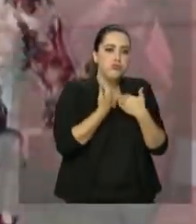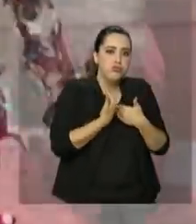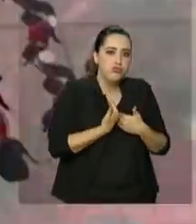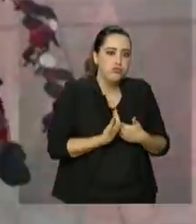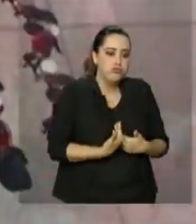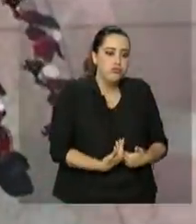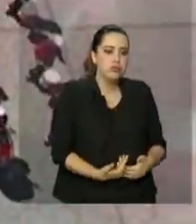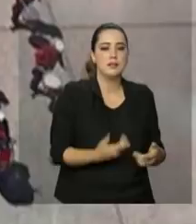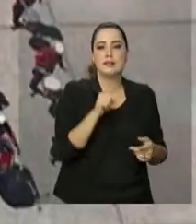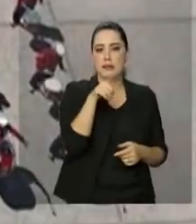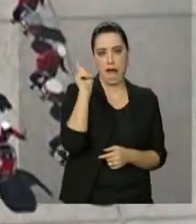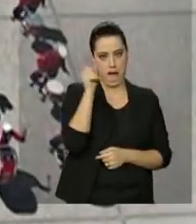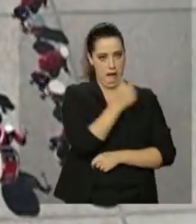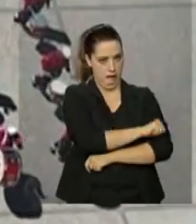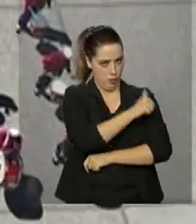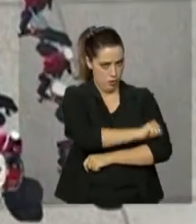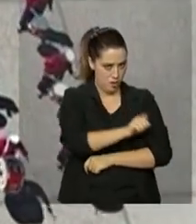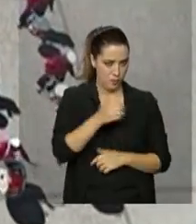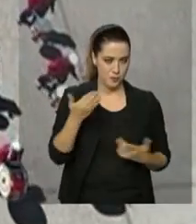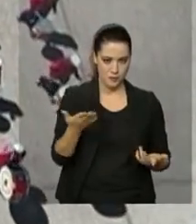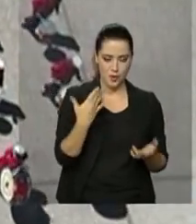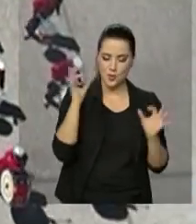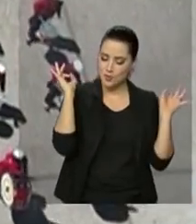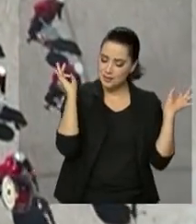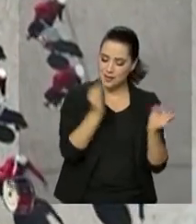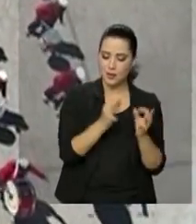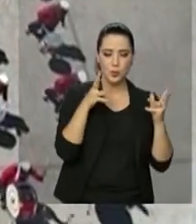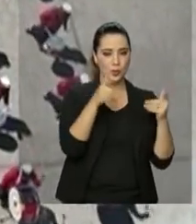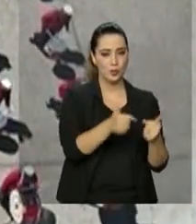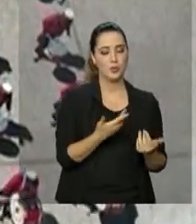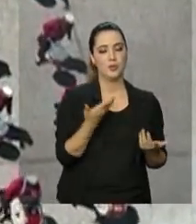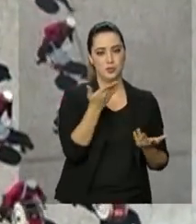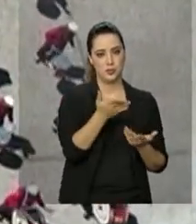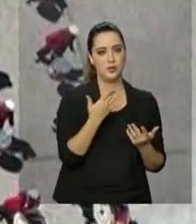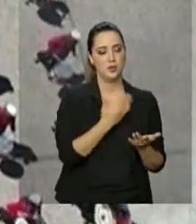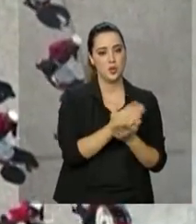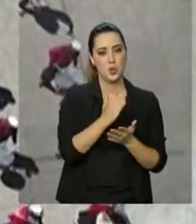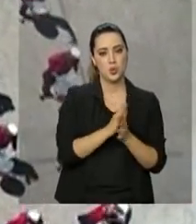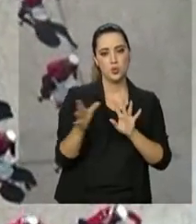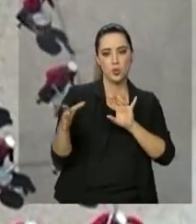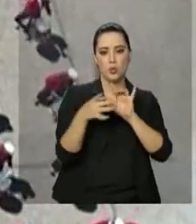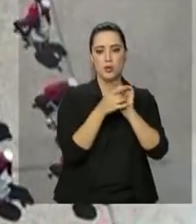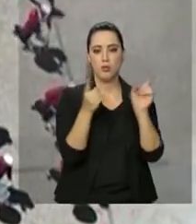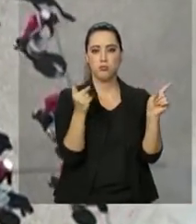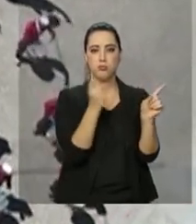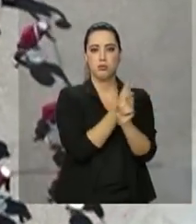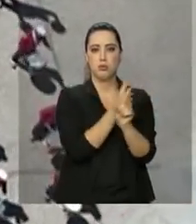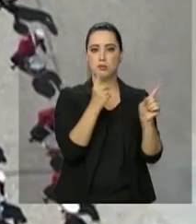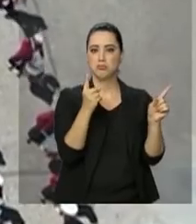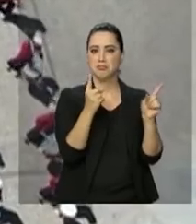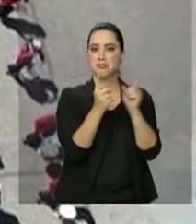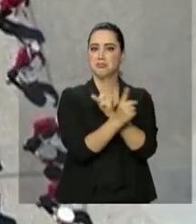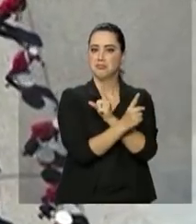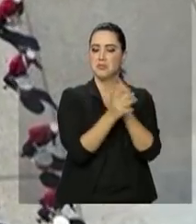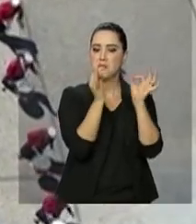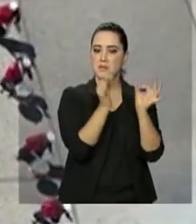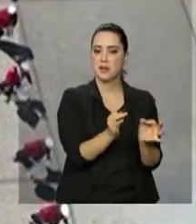Fuzileiros Navais, no Rio de Janeiro, para que saia tudo perfeito, com todo esse sincronismo aí, de maneira bem